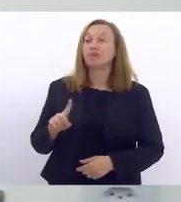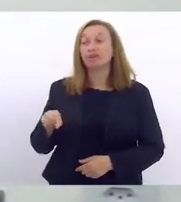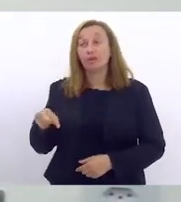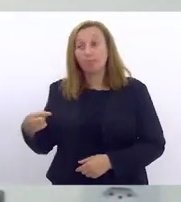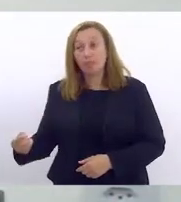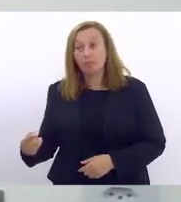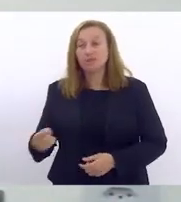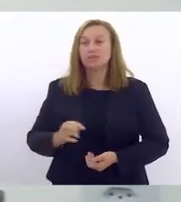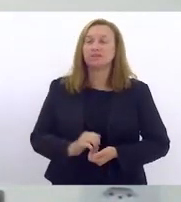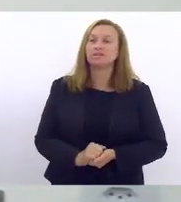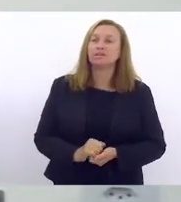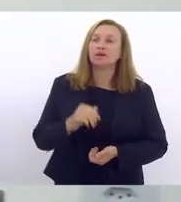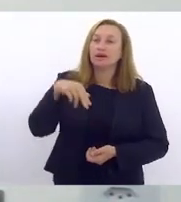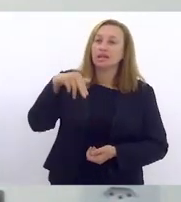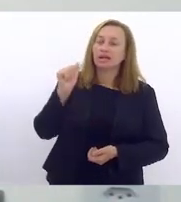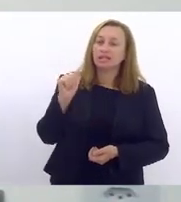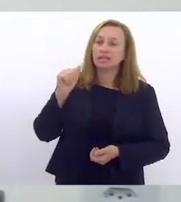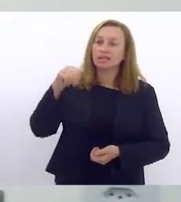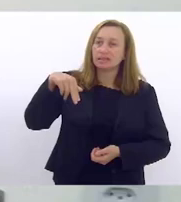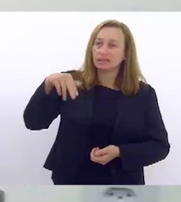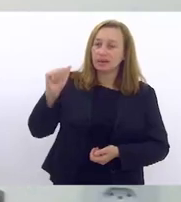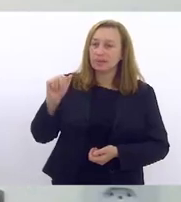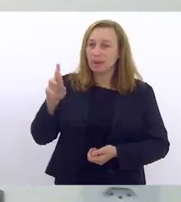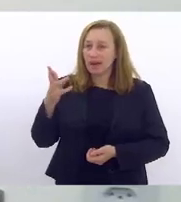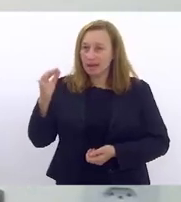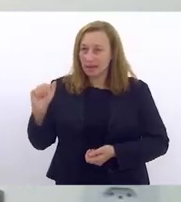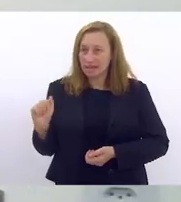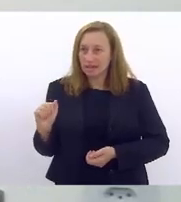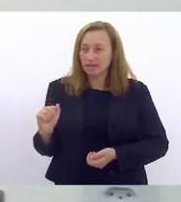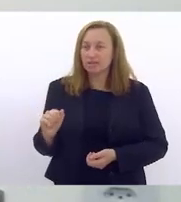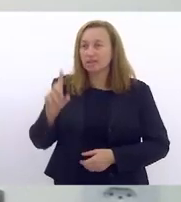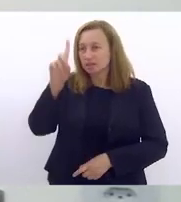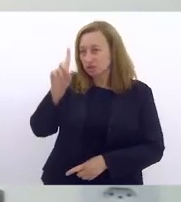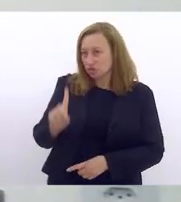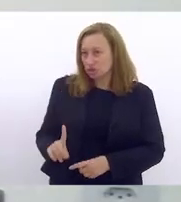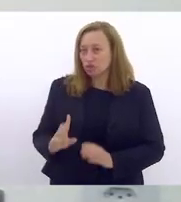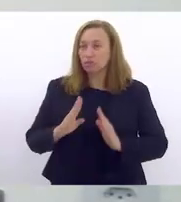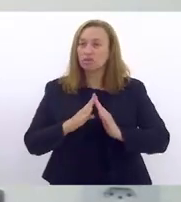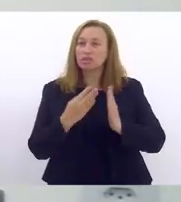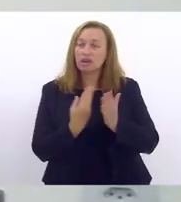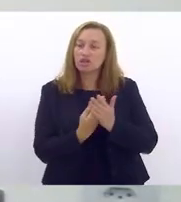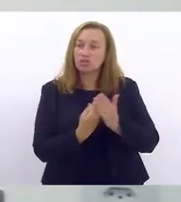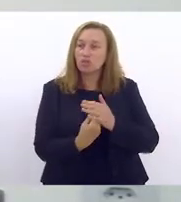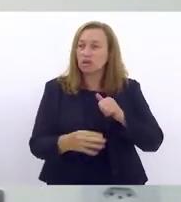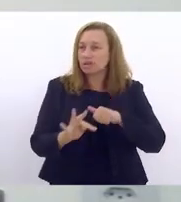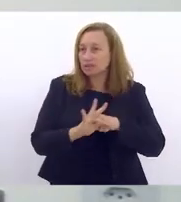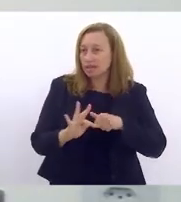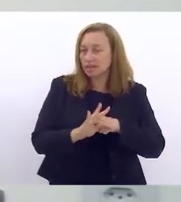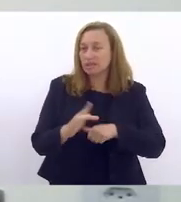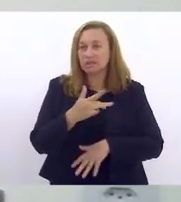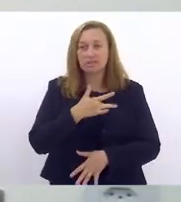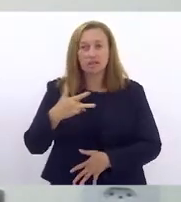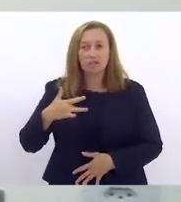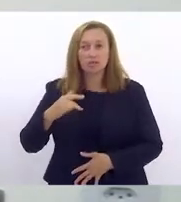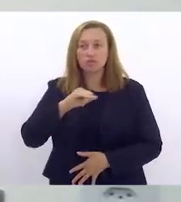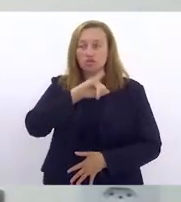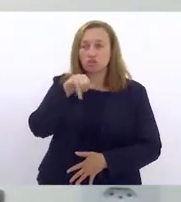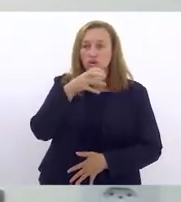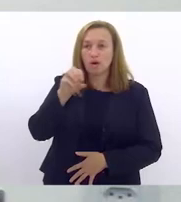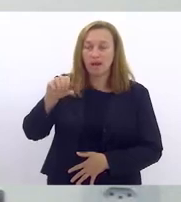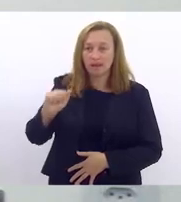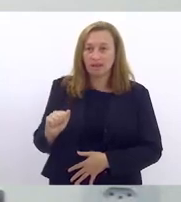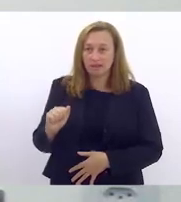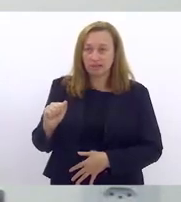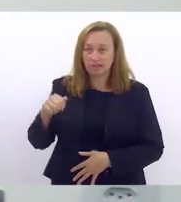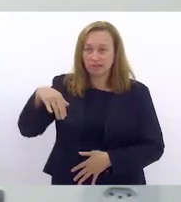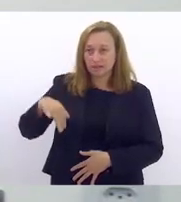posteriormente, a Ana Maria Corbo, diretora da Escola Politécnica de Saúde, Joaquim Venâncio, da Fiocruz.